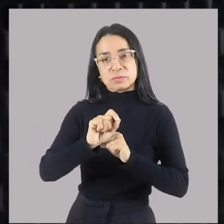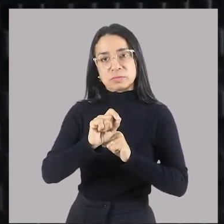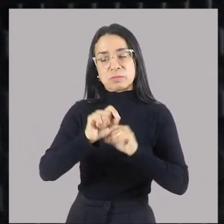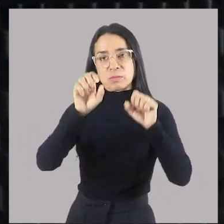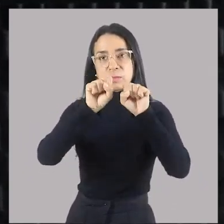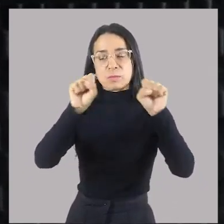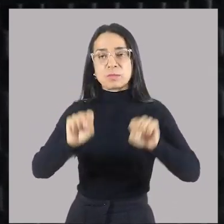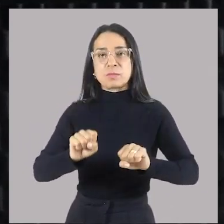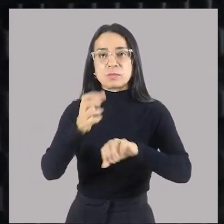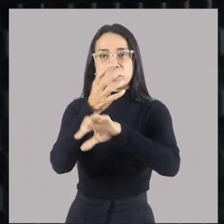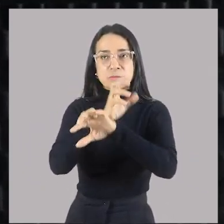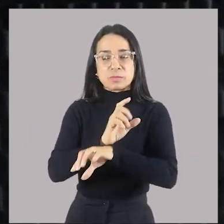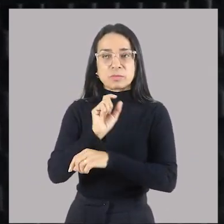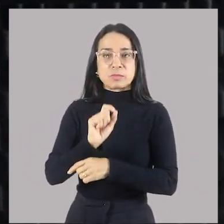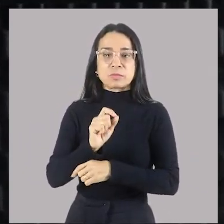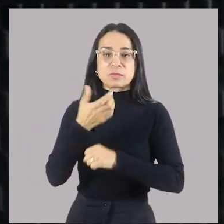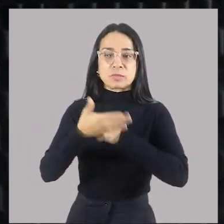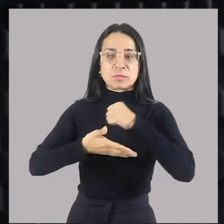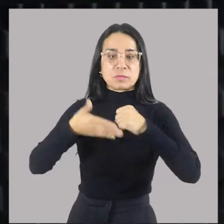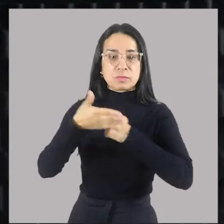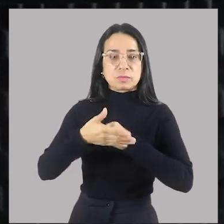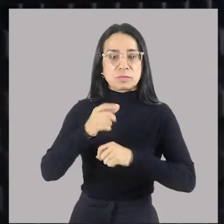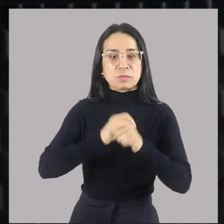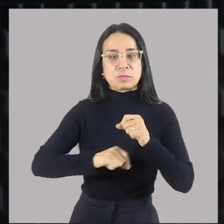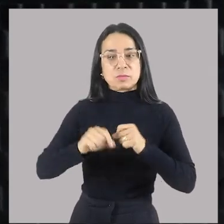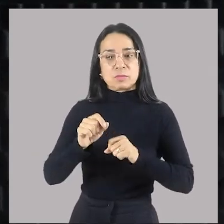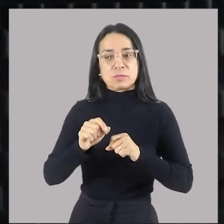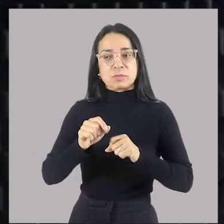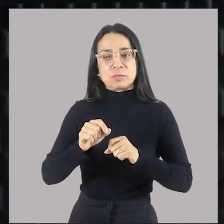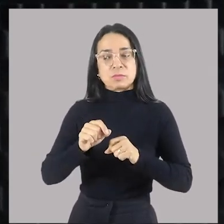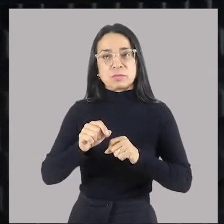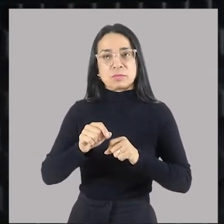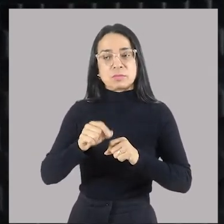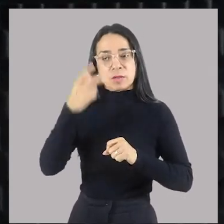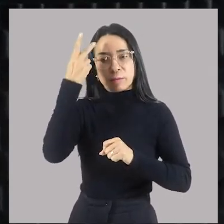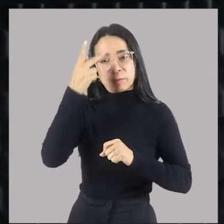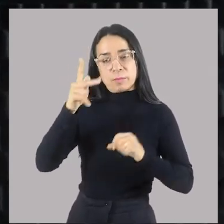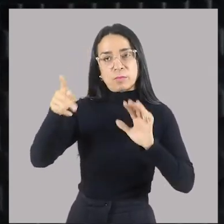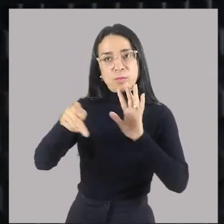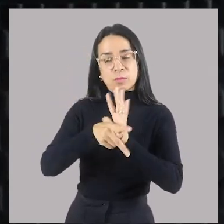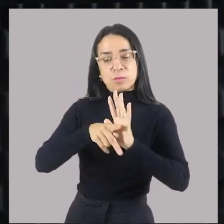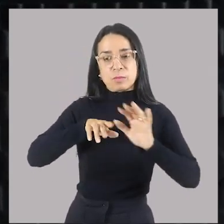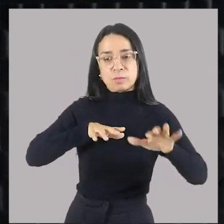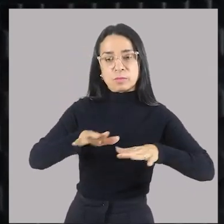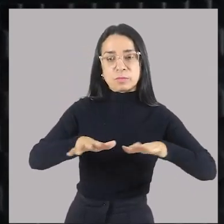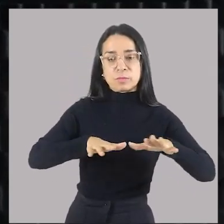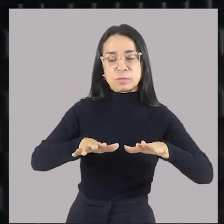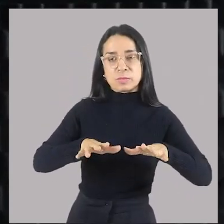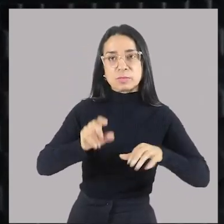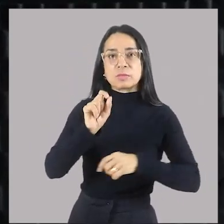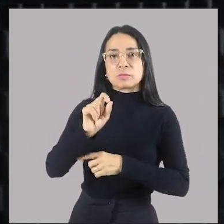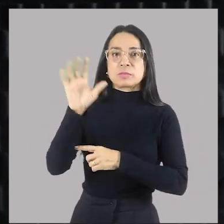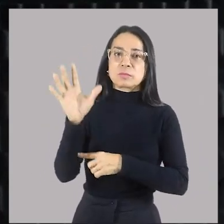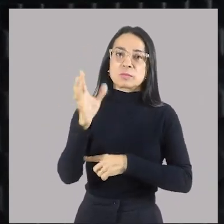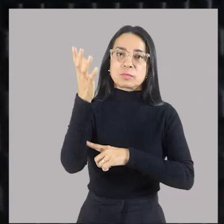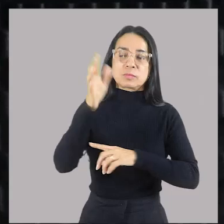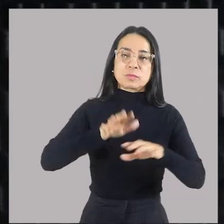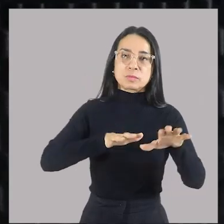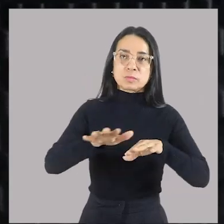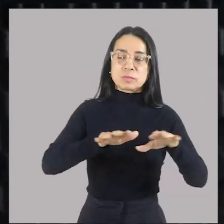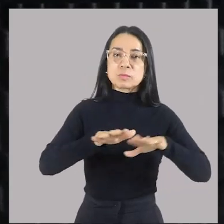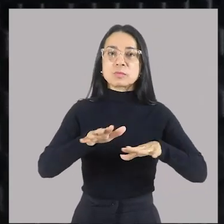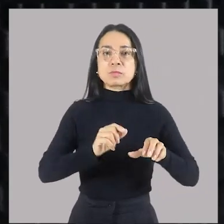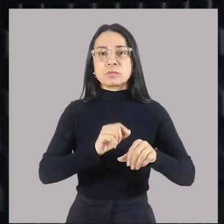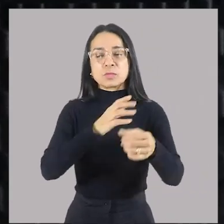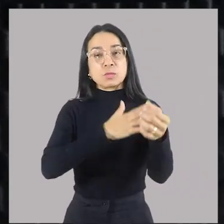sistema esquelético, como base mecânica para o movimento. Então, para que ocorra o movimento, o músculo ele